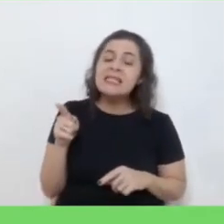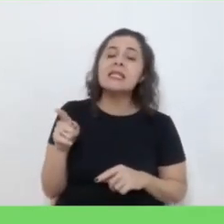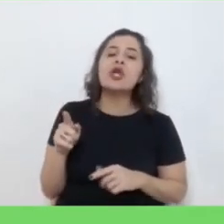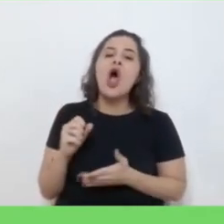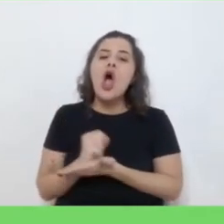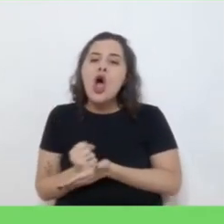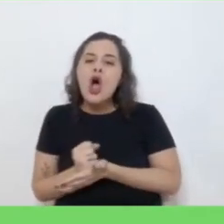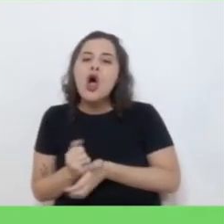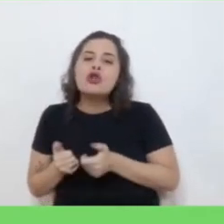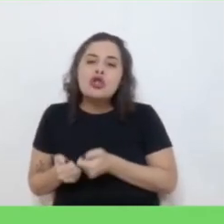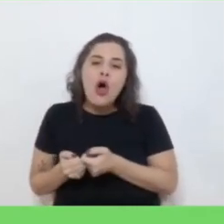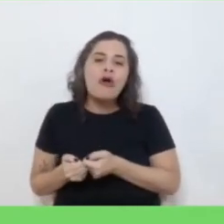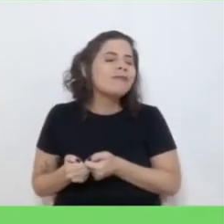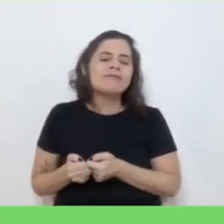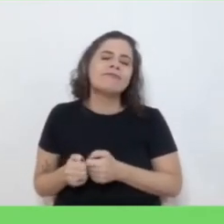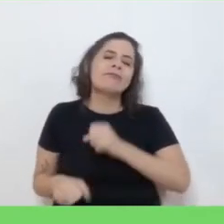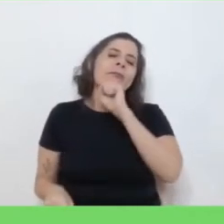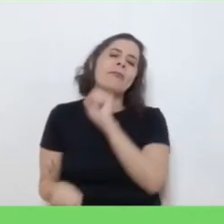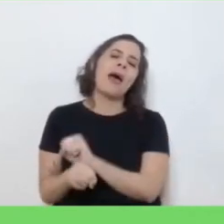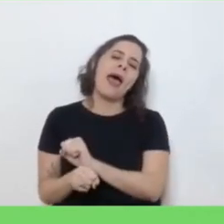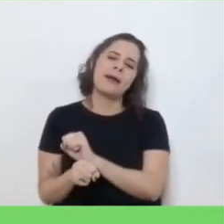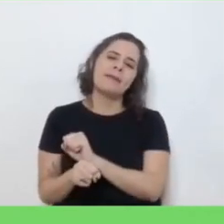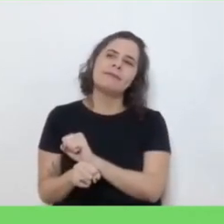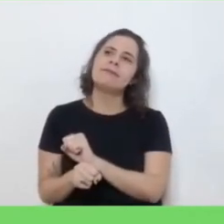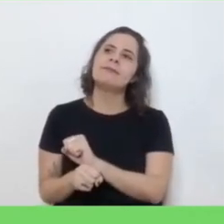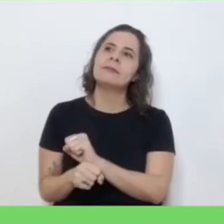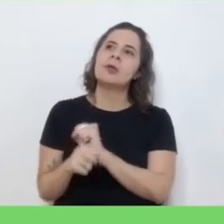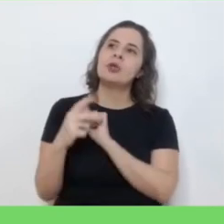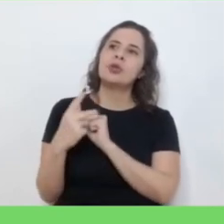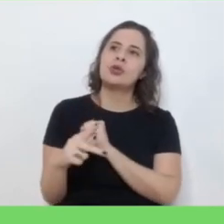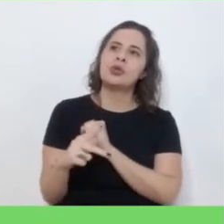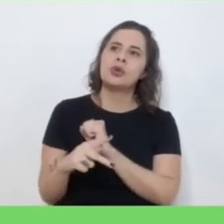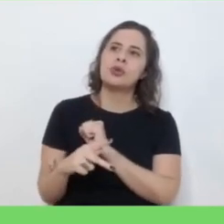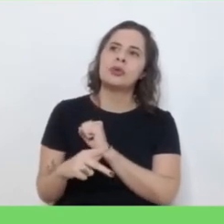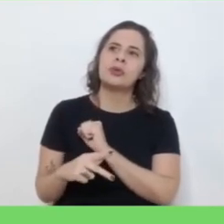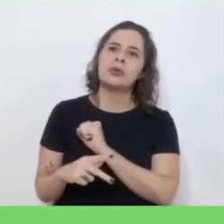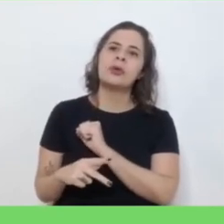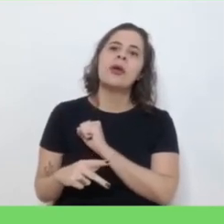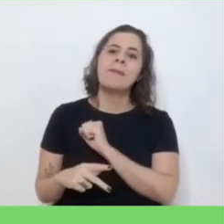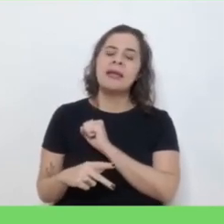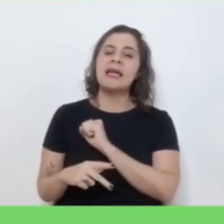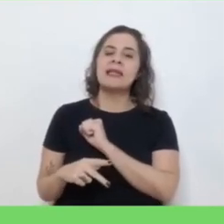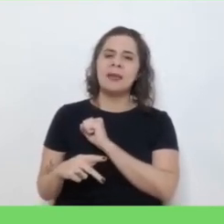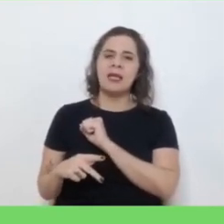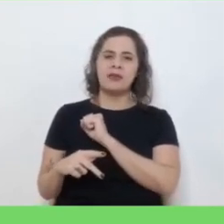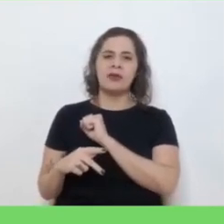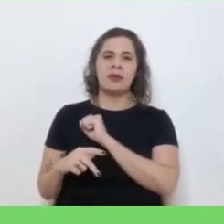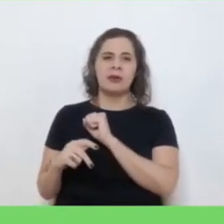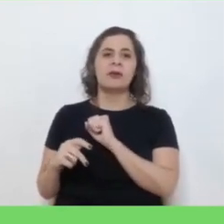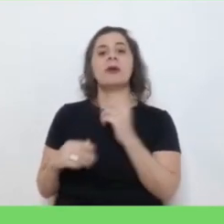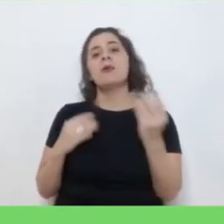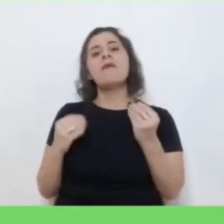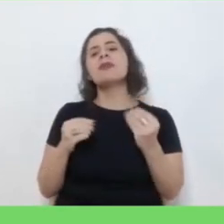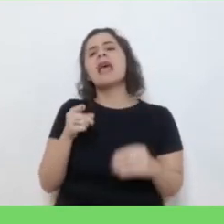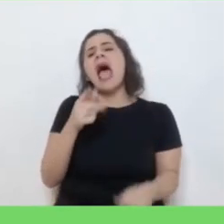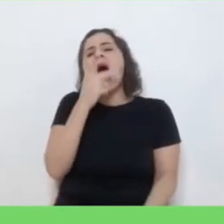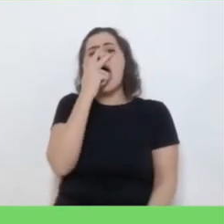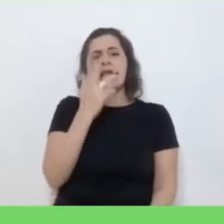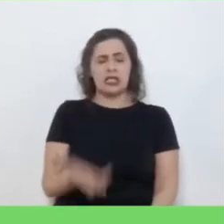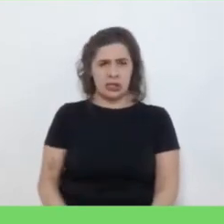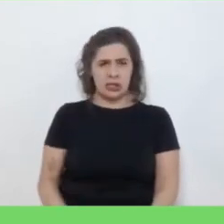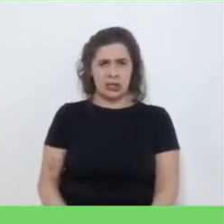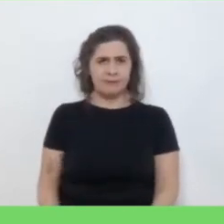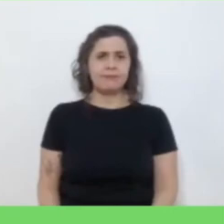são descontinuados. O que vocês têm para comentar a respeito disso, Alan? Mas, Érica, de